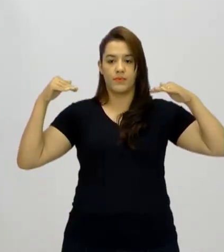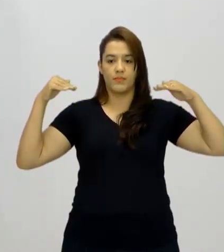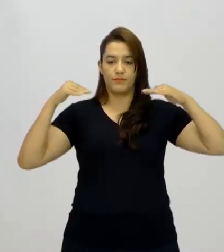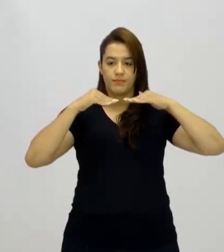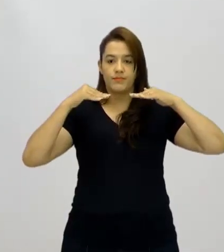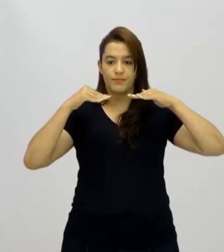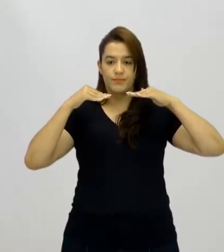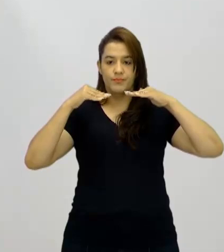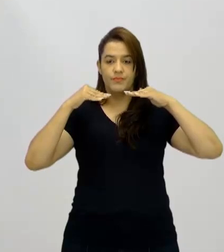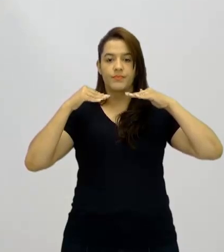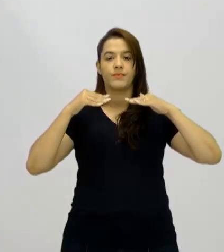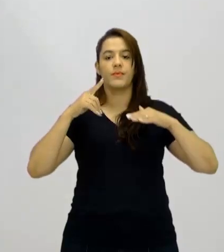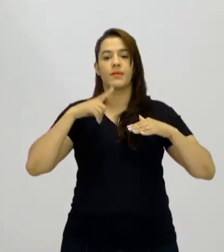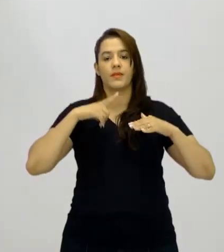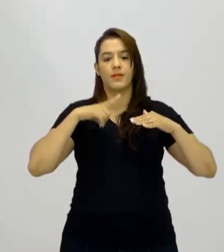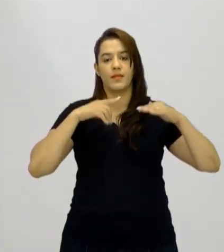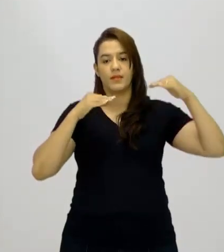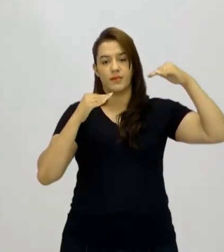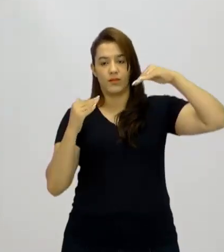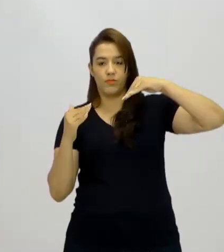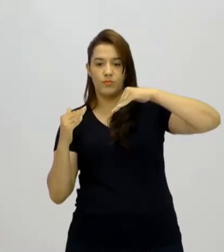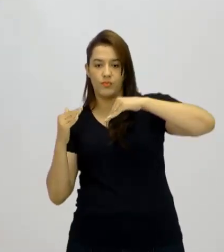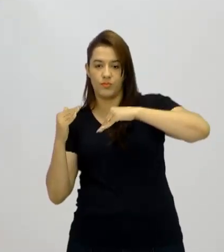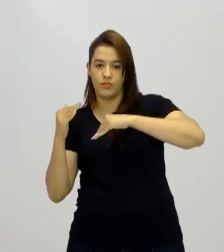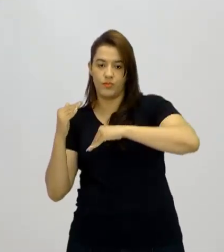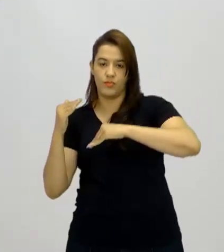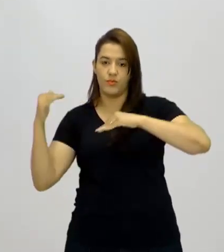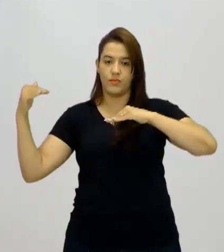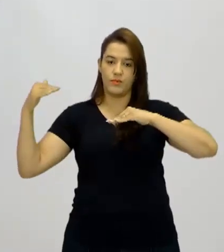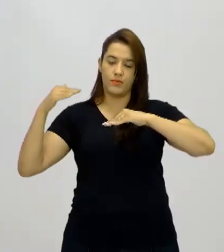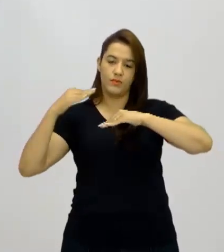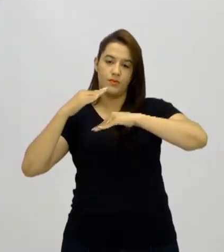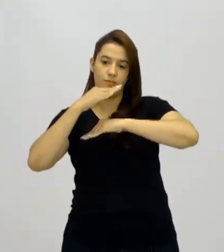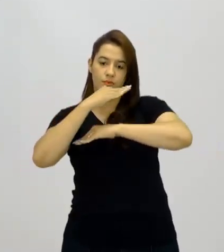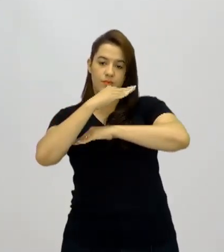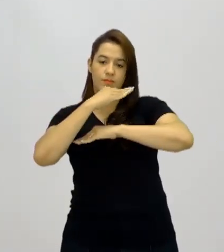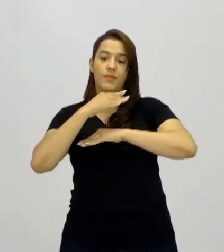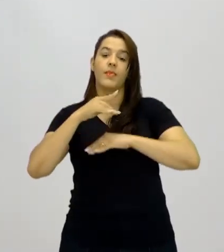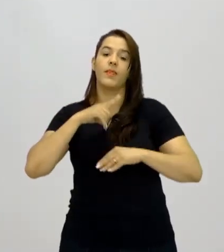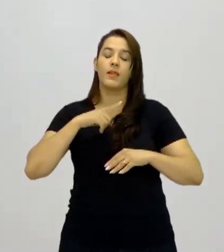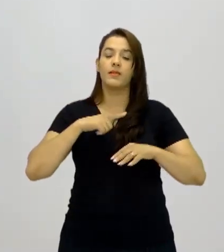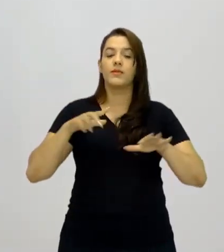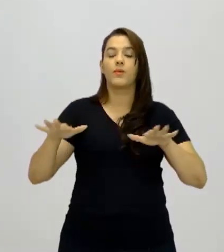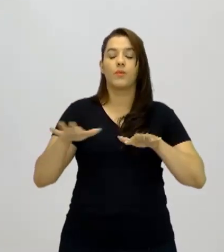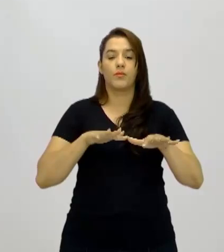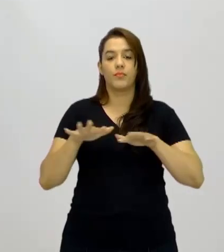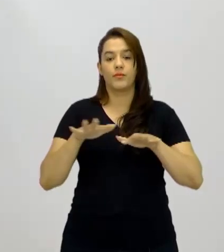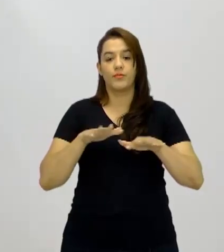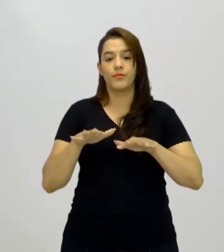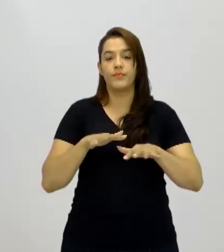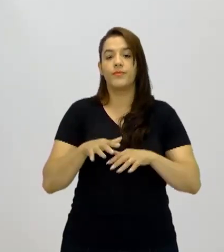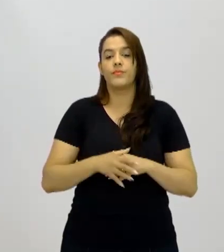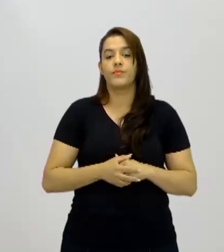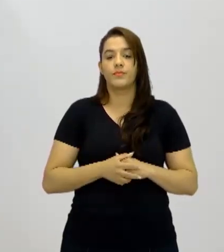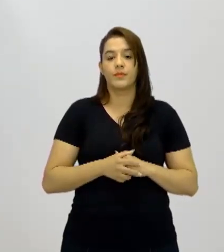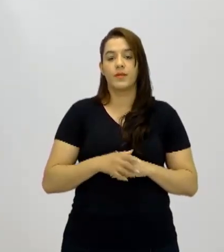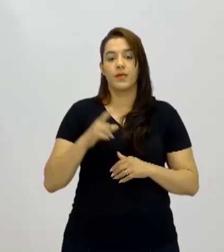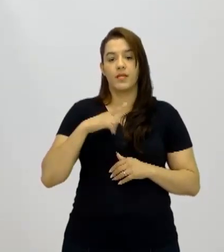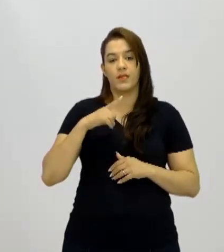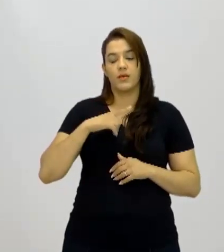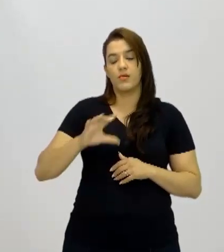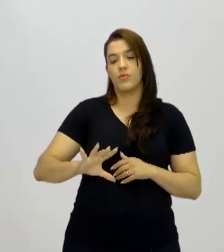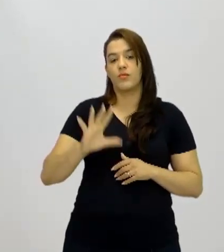Essa aqui está dando uma amassada e se afundando, e essa aqui... Mas, enfim, tem um movimento aqui. Desse movimento, houve